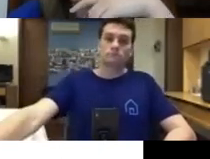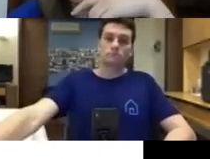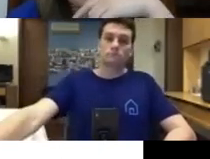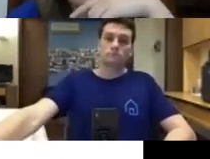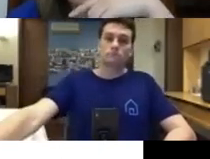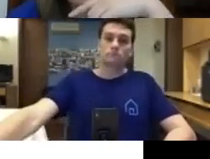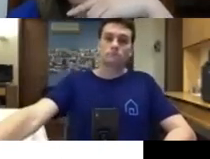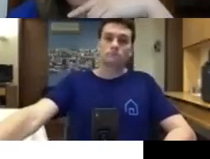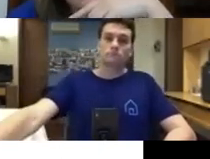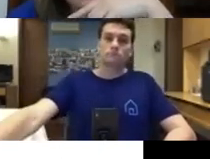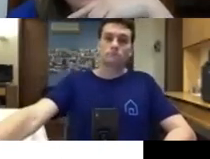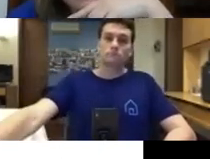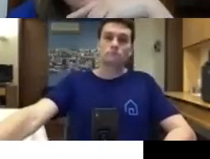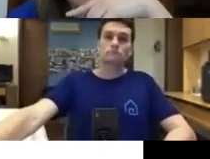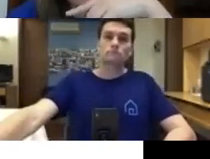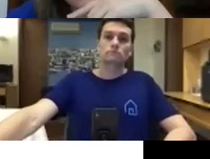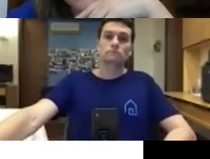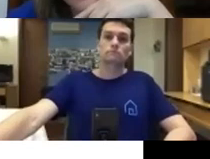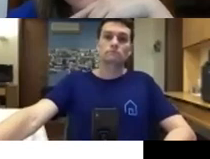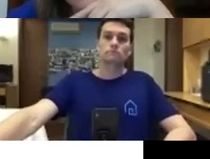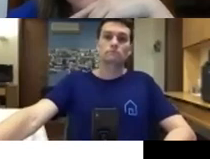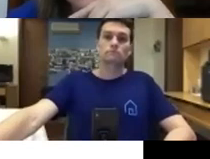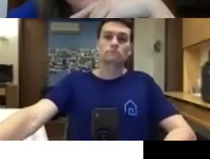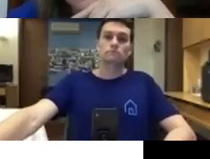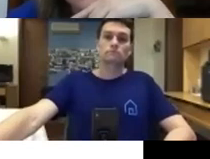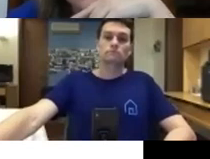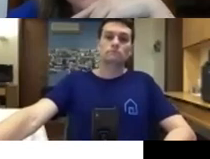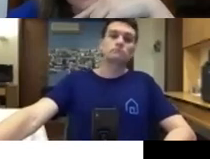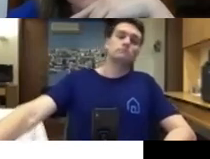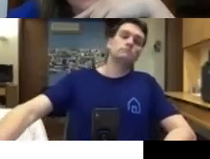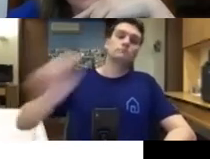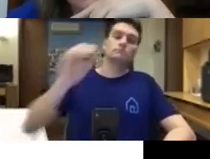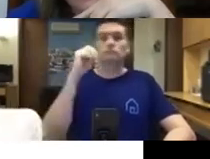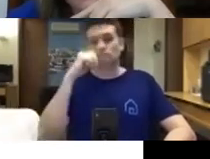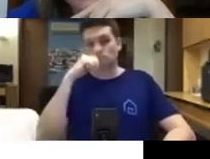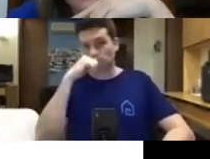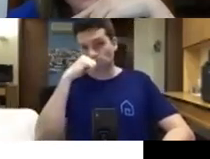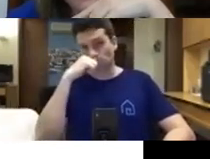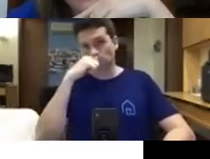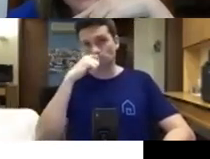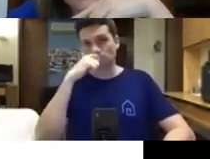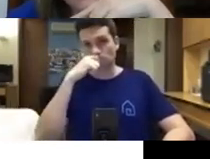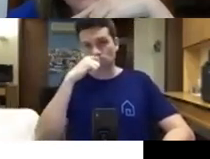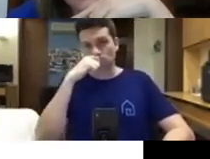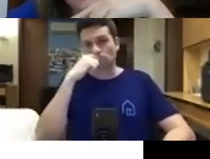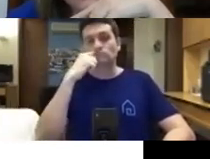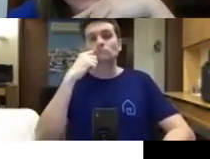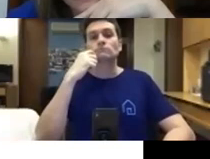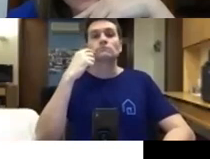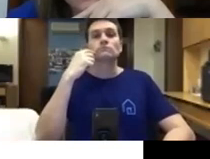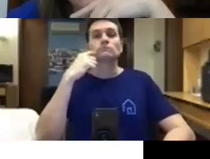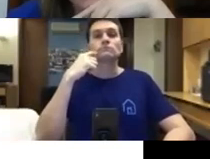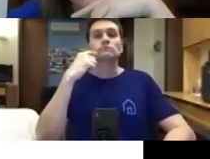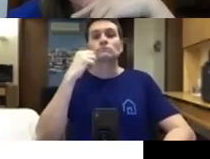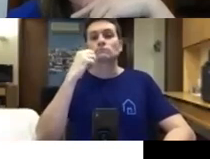gente? É uma laje alveolar, tá? Com proteção, então era muito importante a gente saber a que temperatura que tinha chegado nessa região